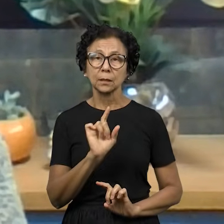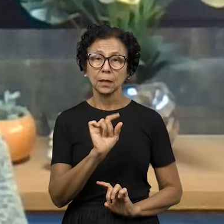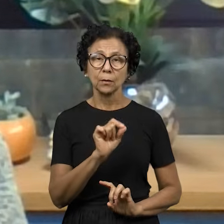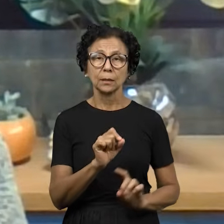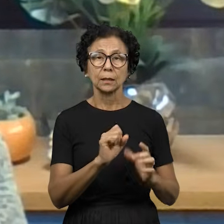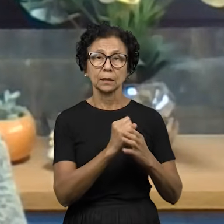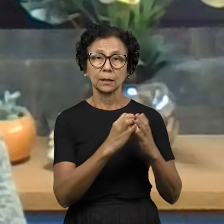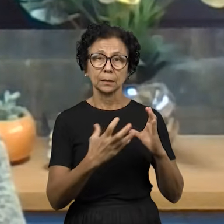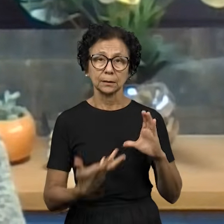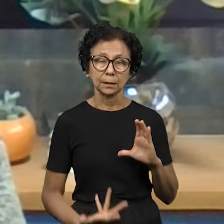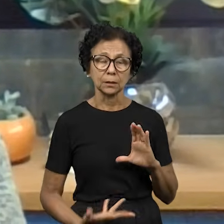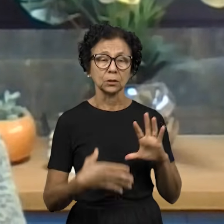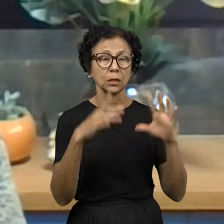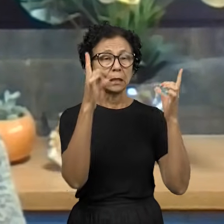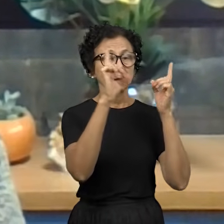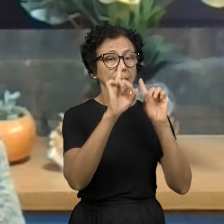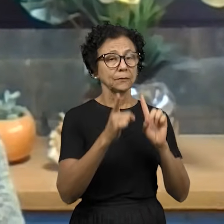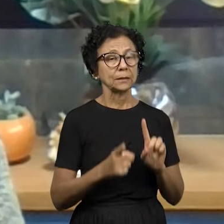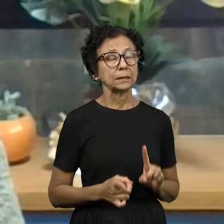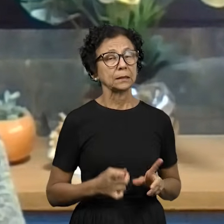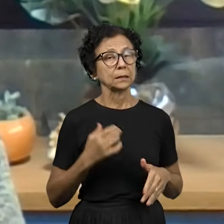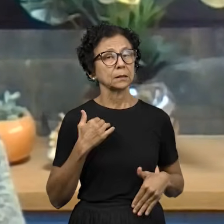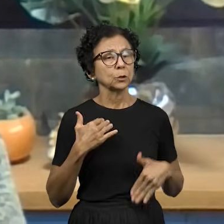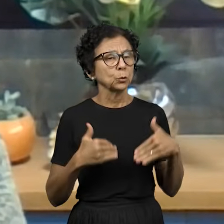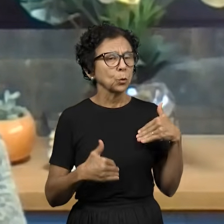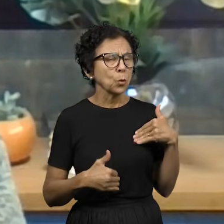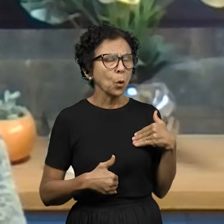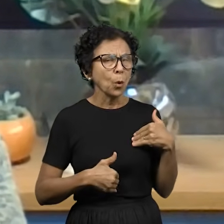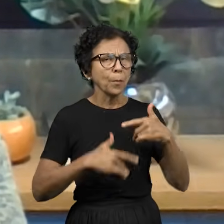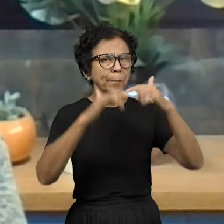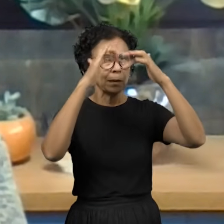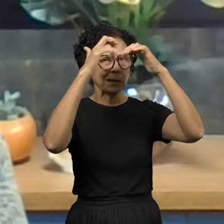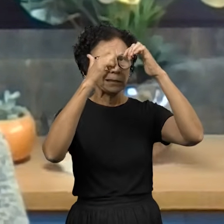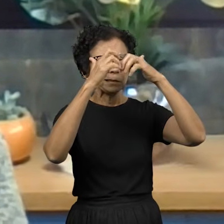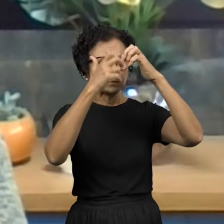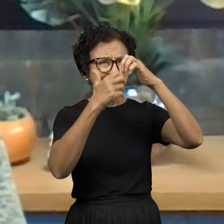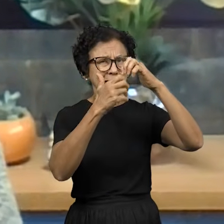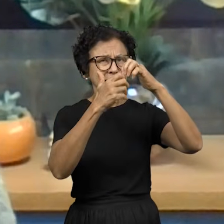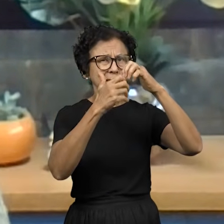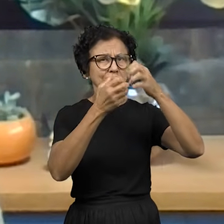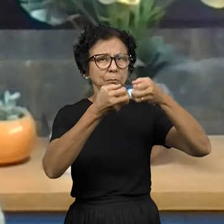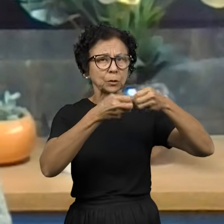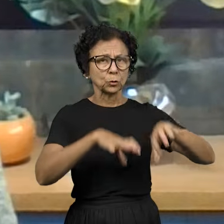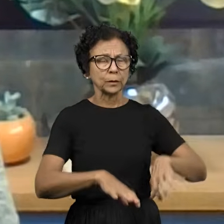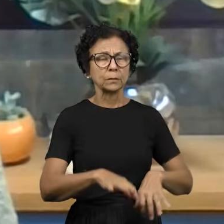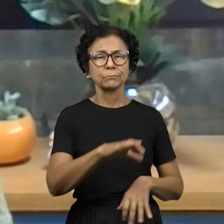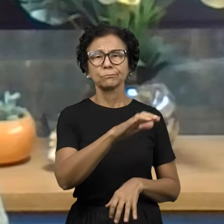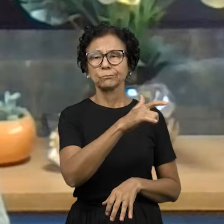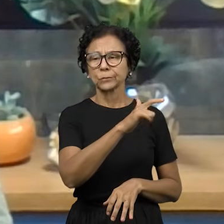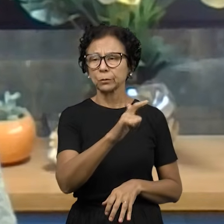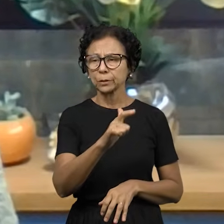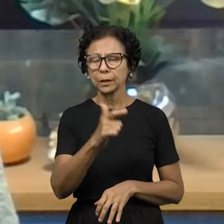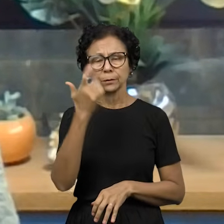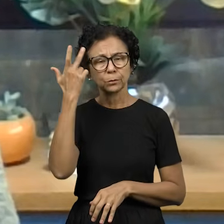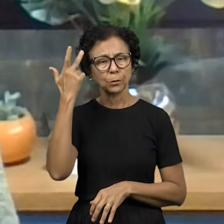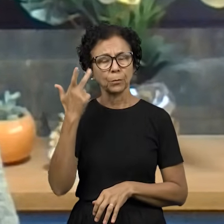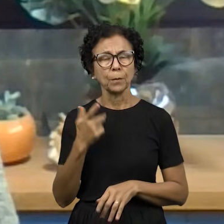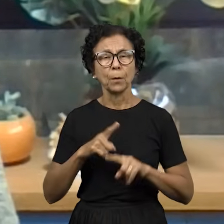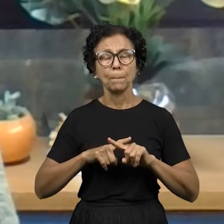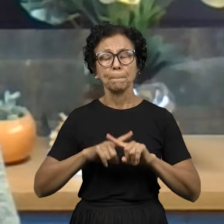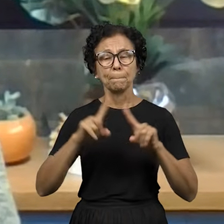de deficiência física, mas sem prejuízo cognitivo. Então, a deficiência física,